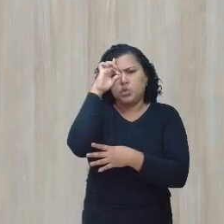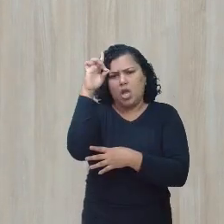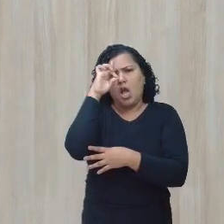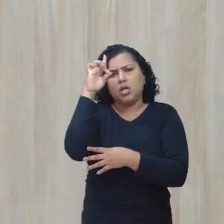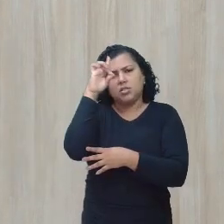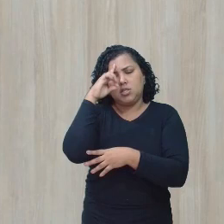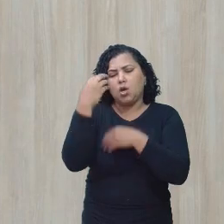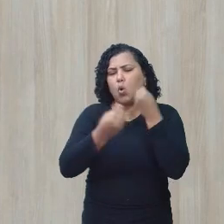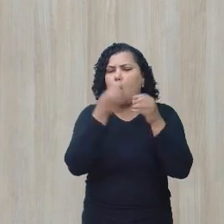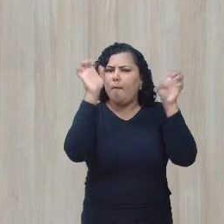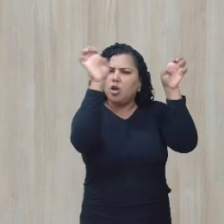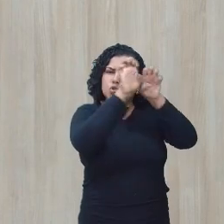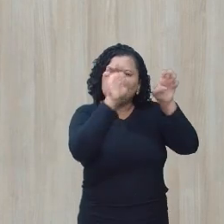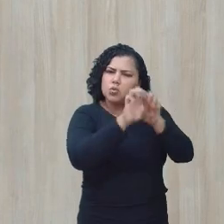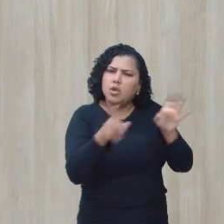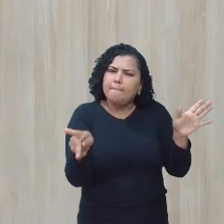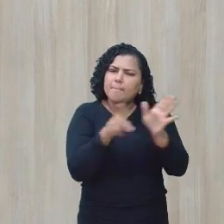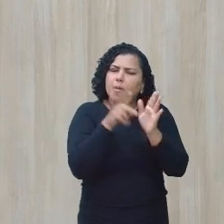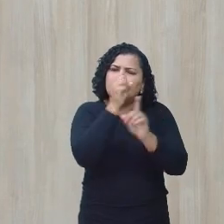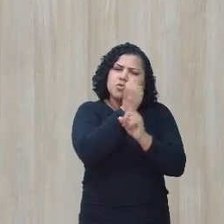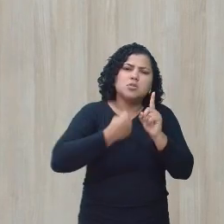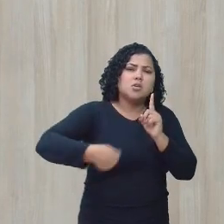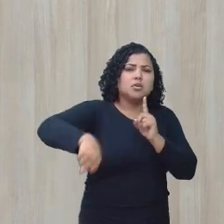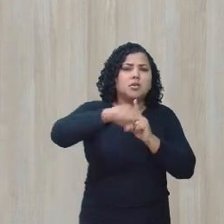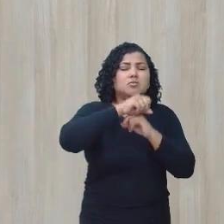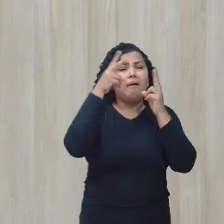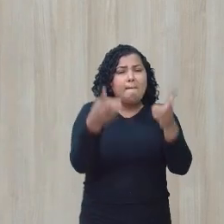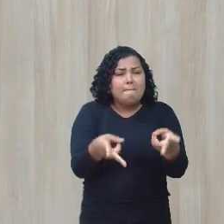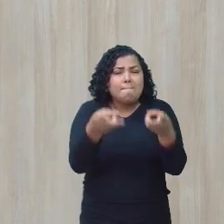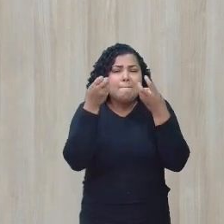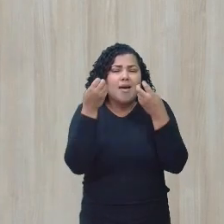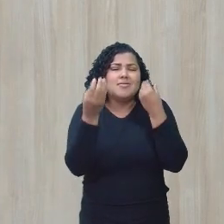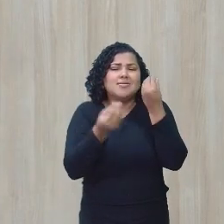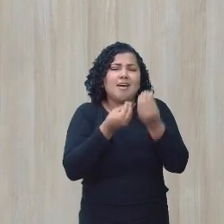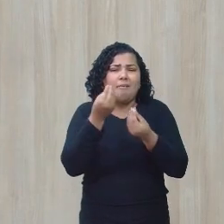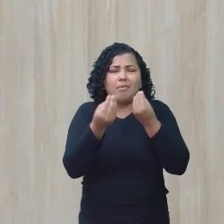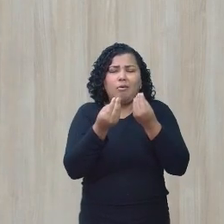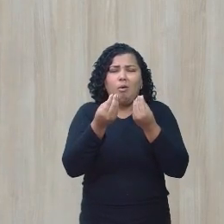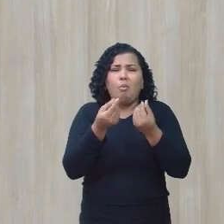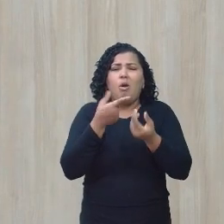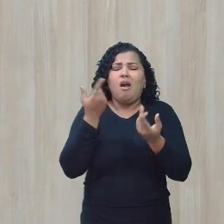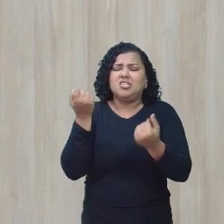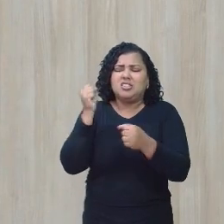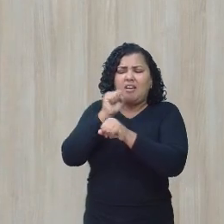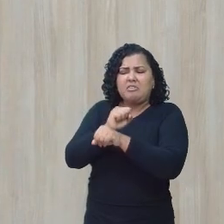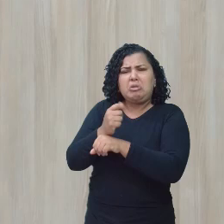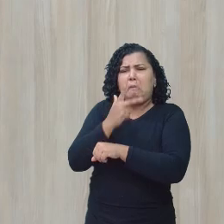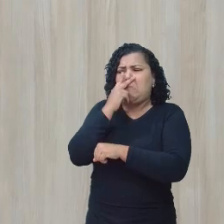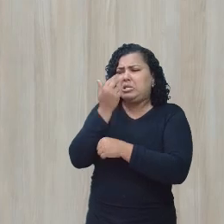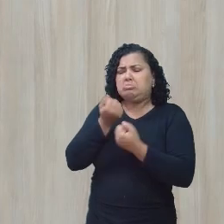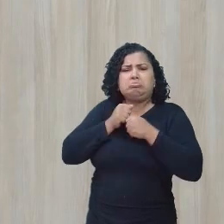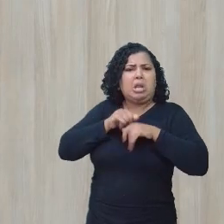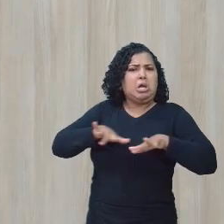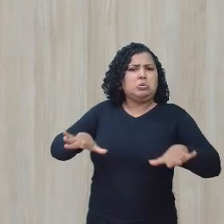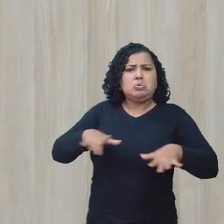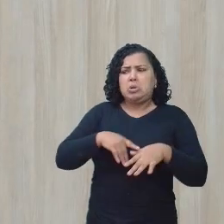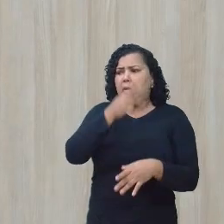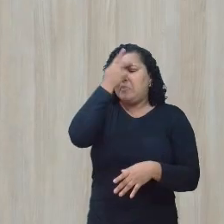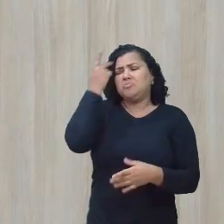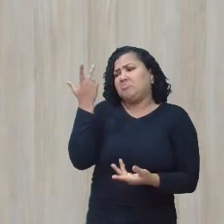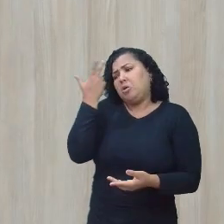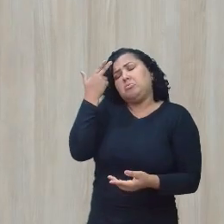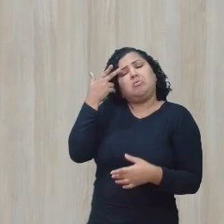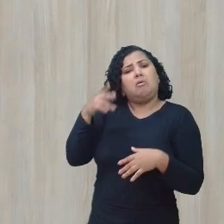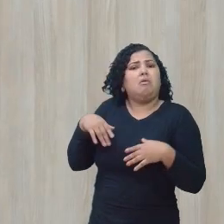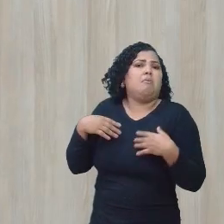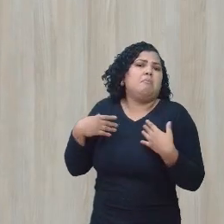suas estruturas, os seus problemas. E aí a gente pode perceber que a escravidão era de fato algo muito comum naquela sociedade, era algo pensado